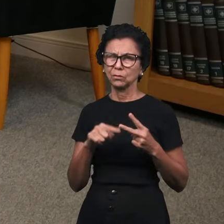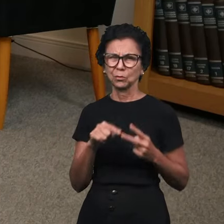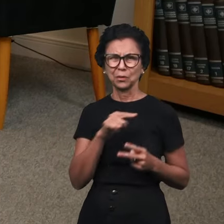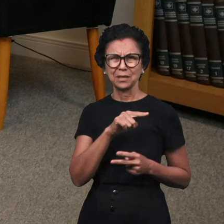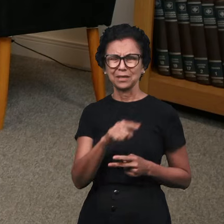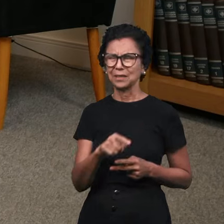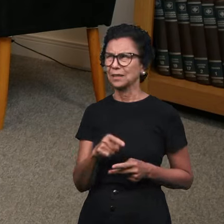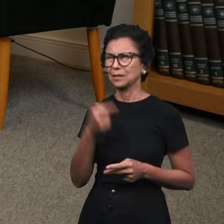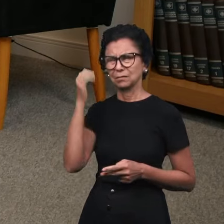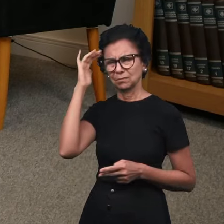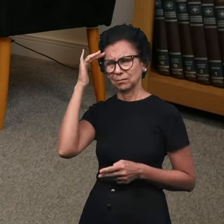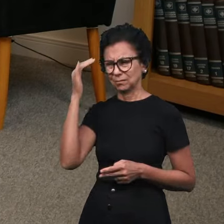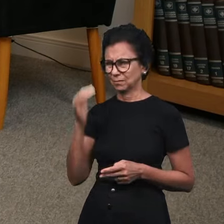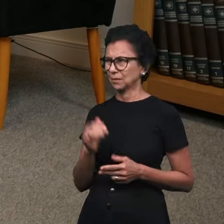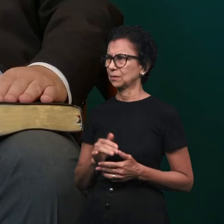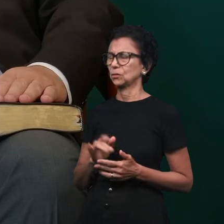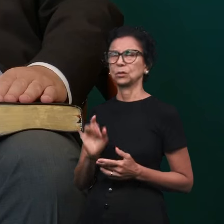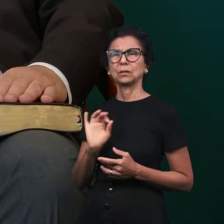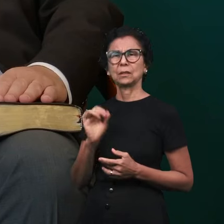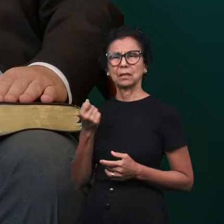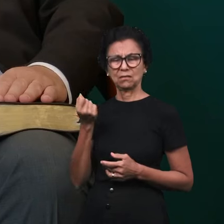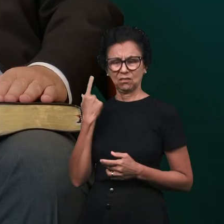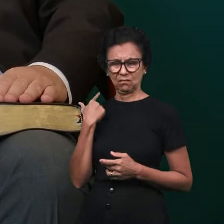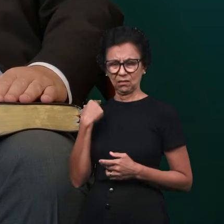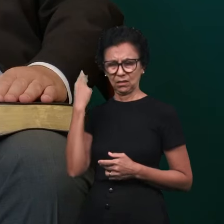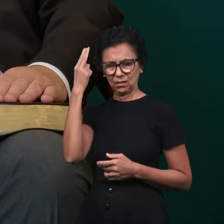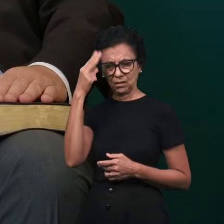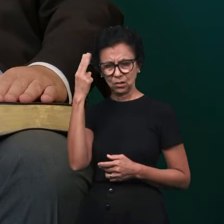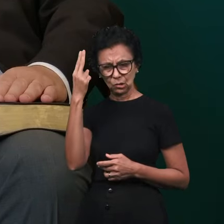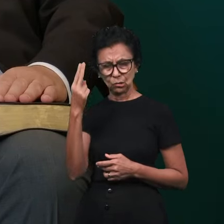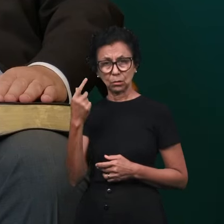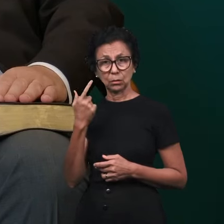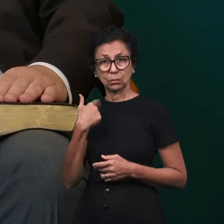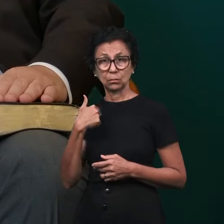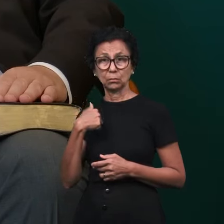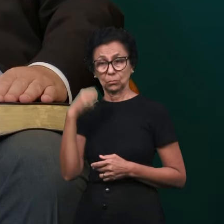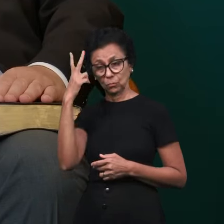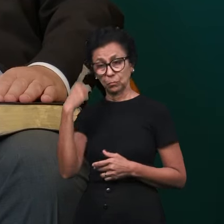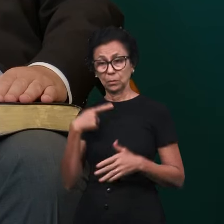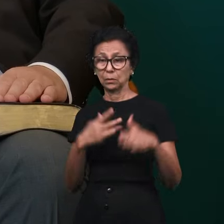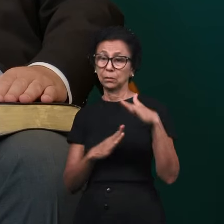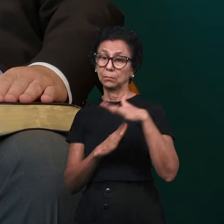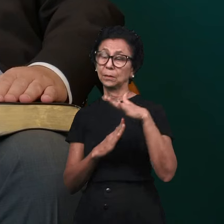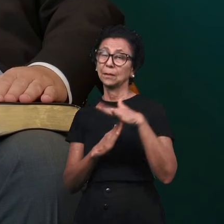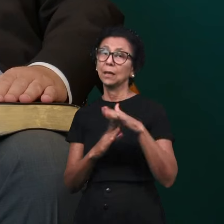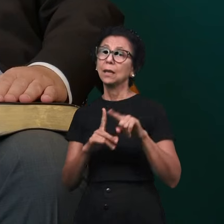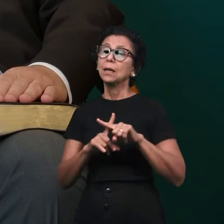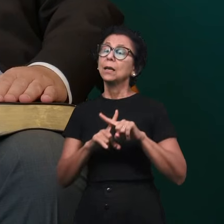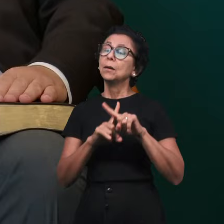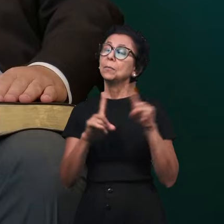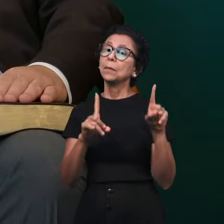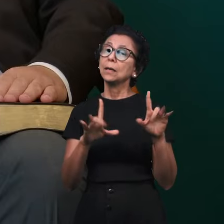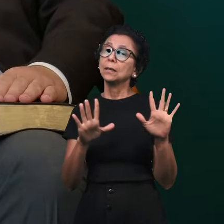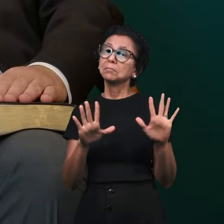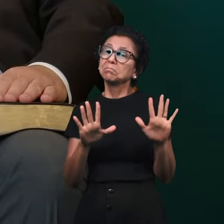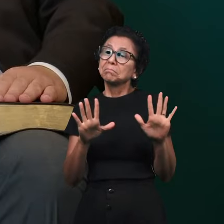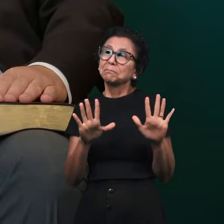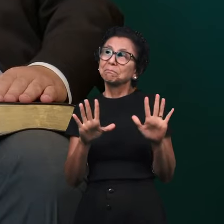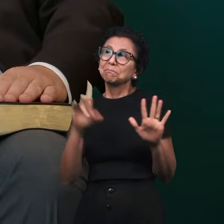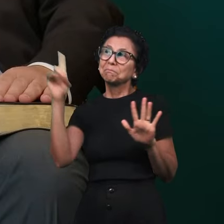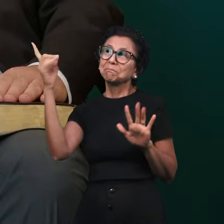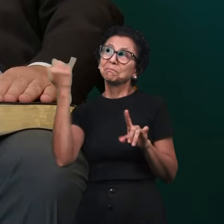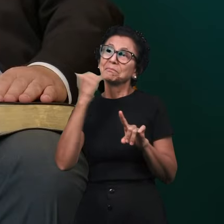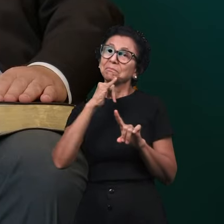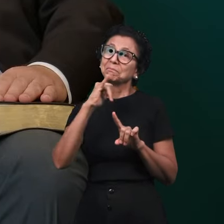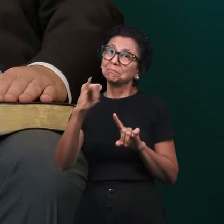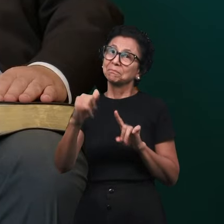até não entendiam o que era aquilo, né? Porque nós, na nossa limitação, somos assim. Mas no profético de Deus,